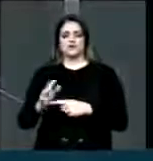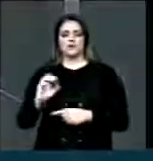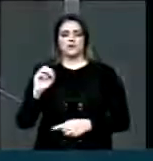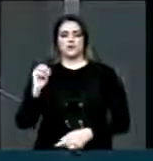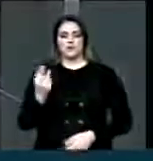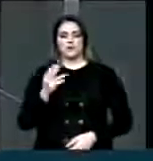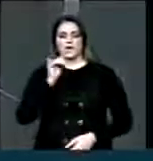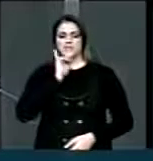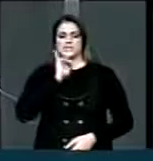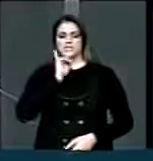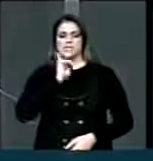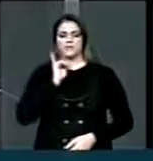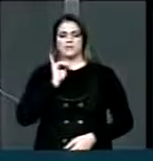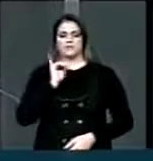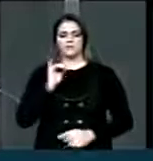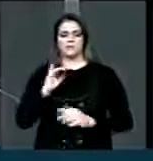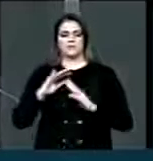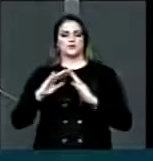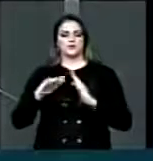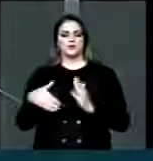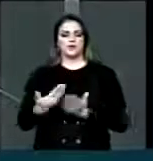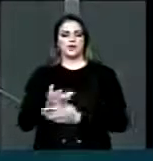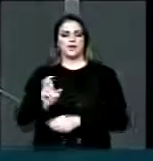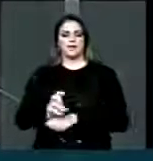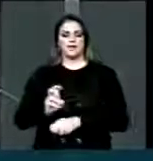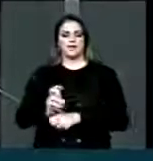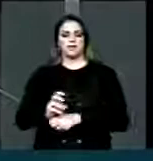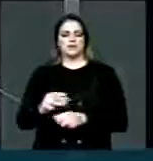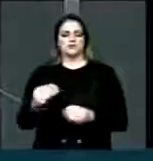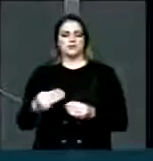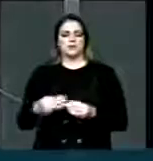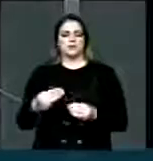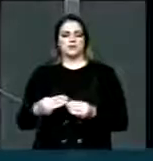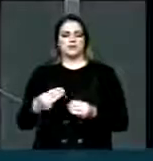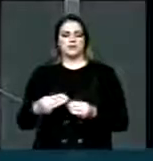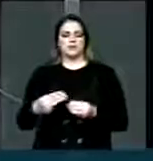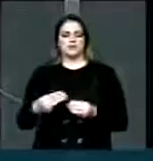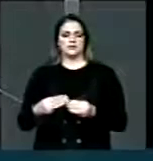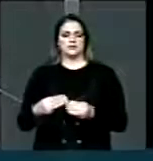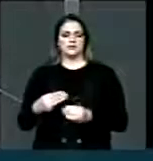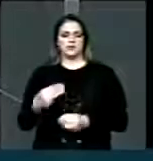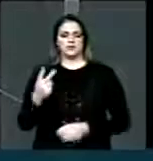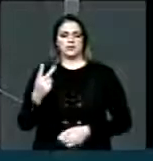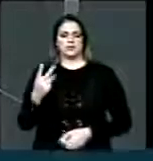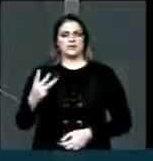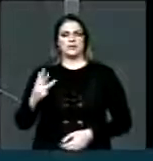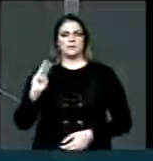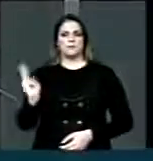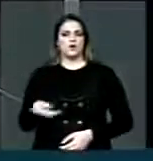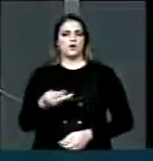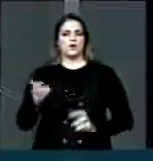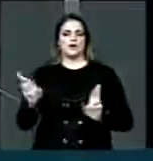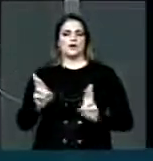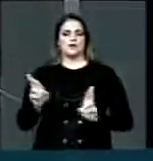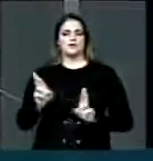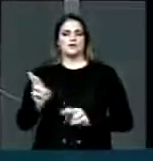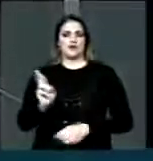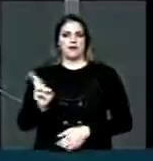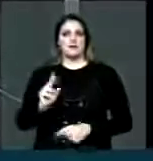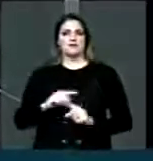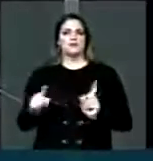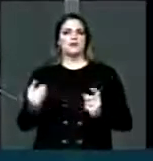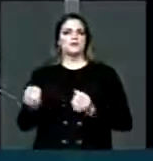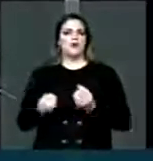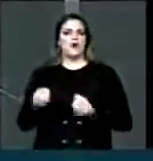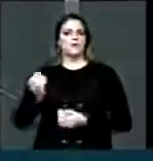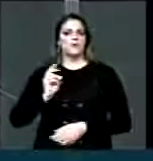por exemplo, uma creche para um município, 2, 3 milhões de reais, e quem vai manter